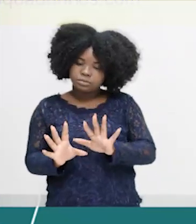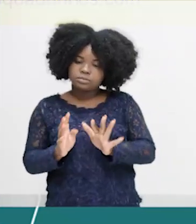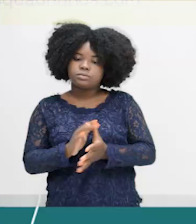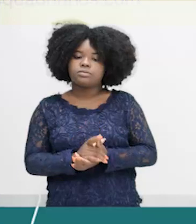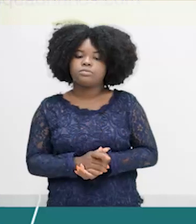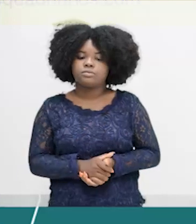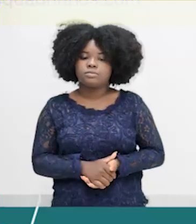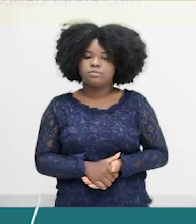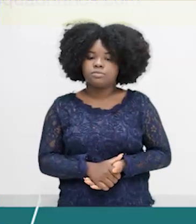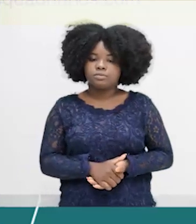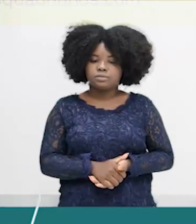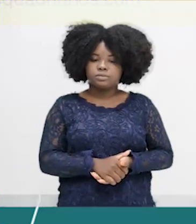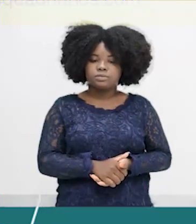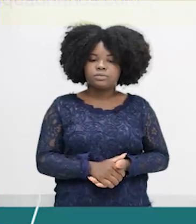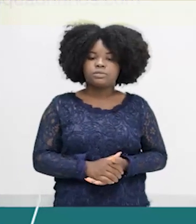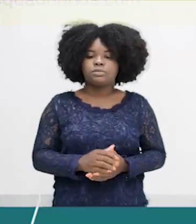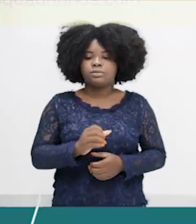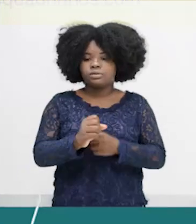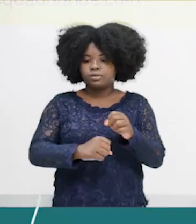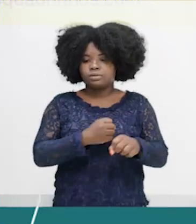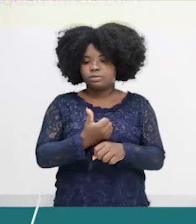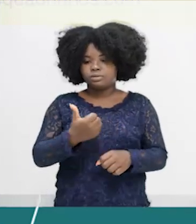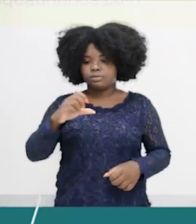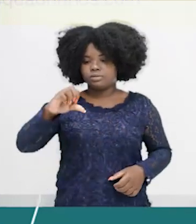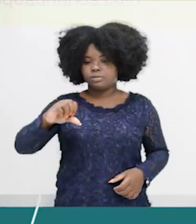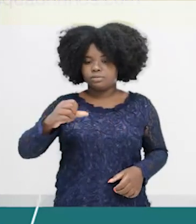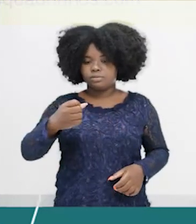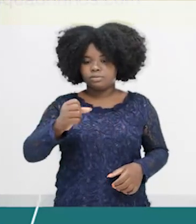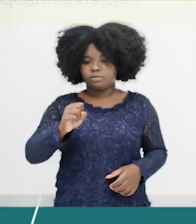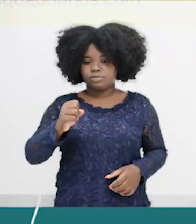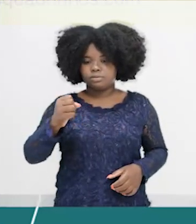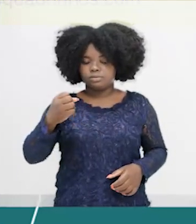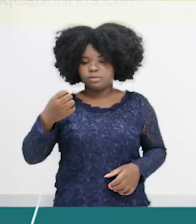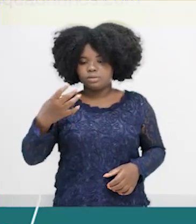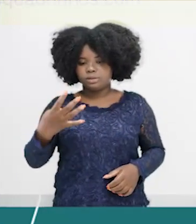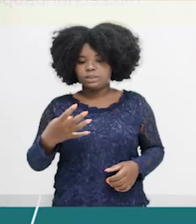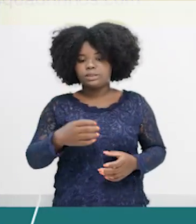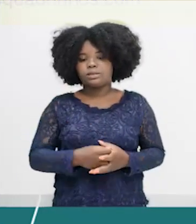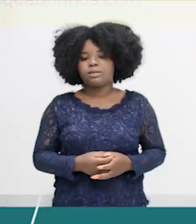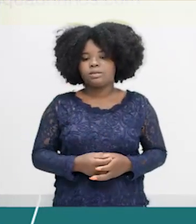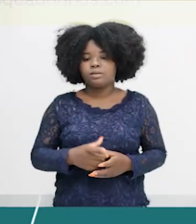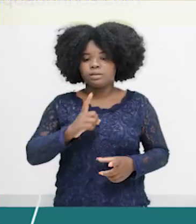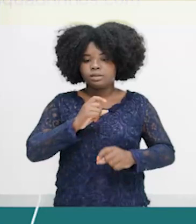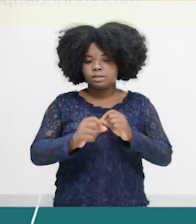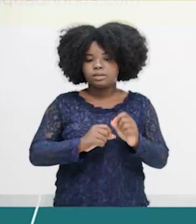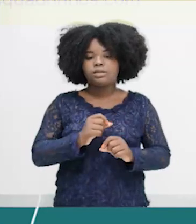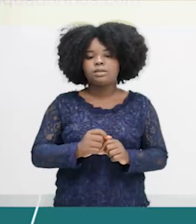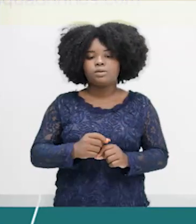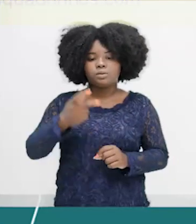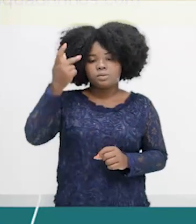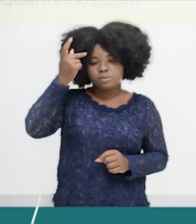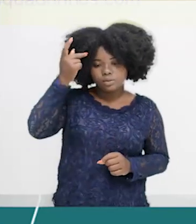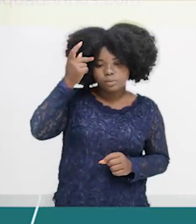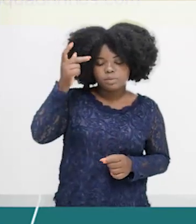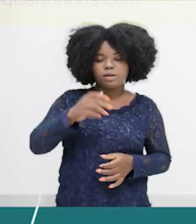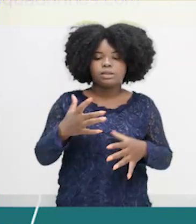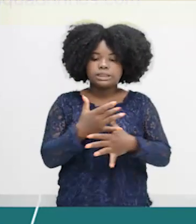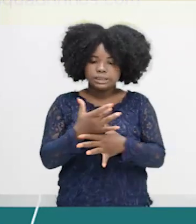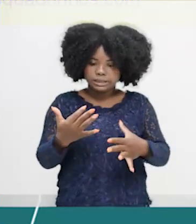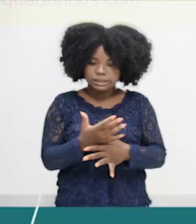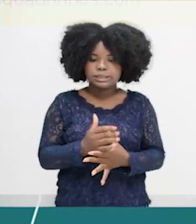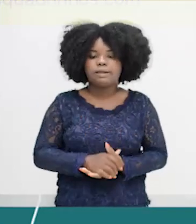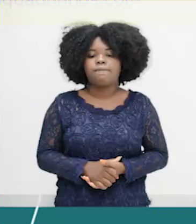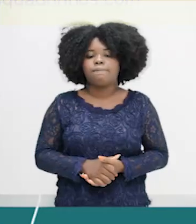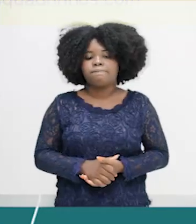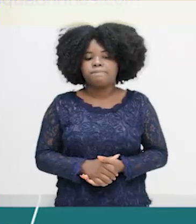Superman, relançado em 1984, e o fundo é a cidade de São Paulo. né? Então, a liberdade que os quadrinhos